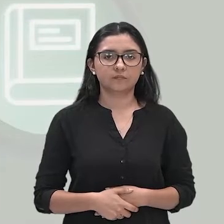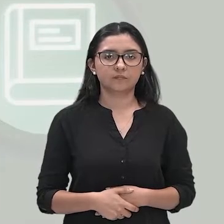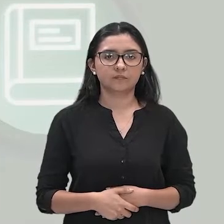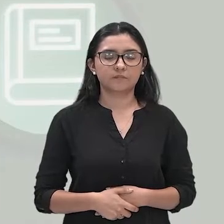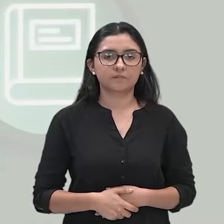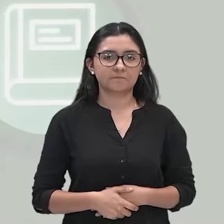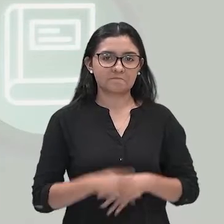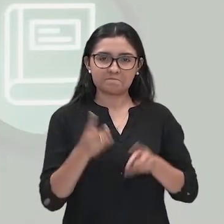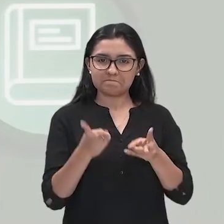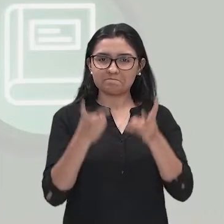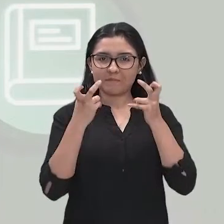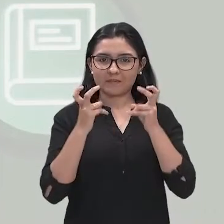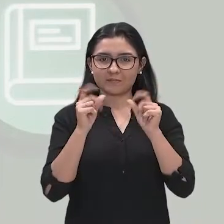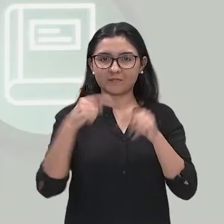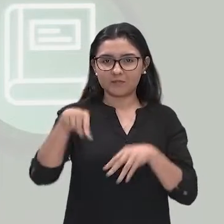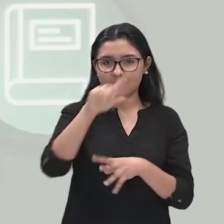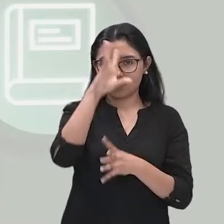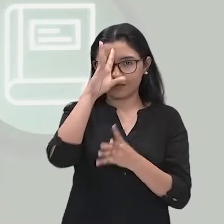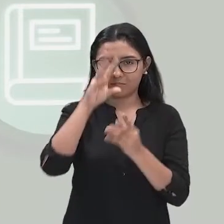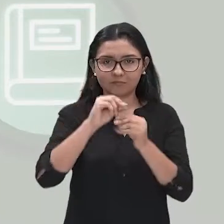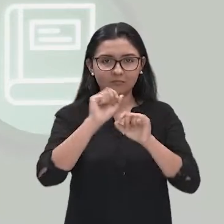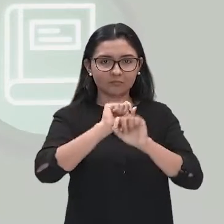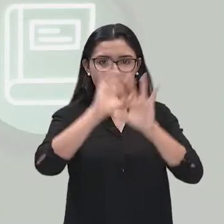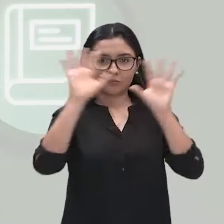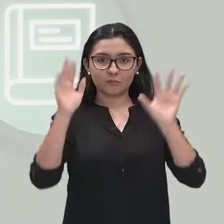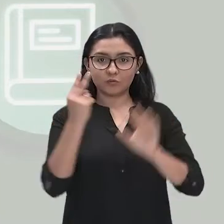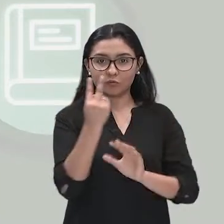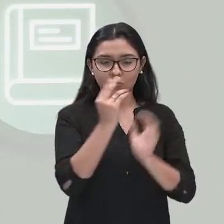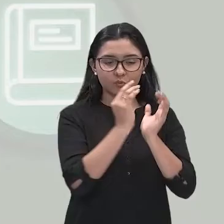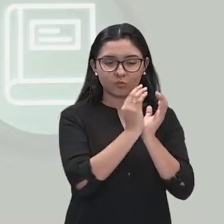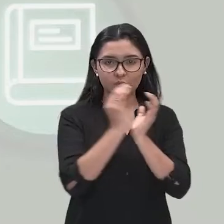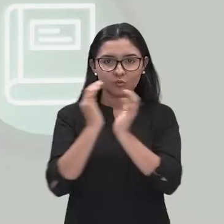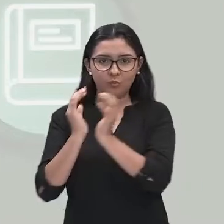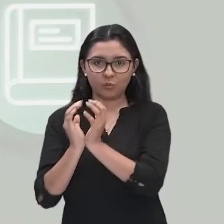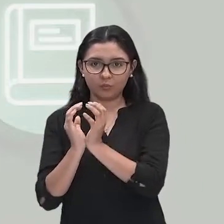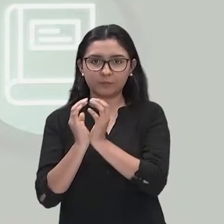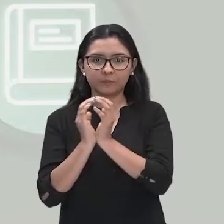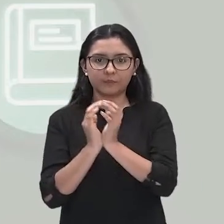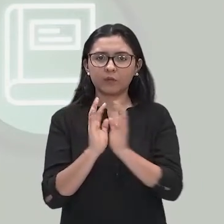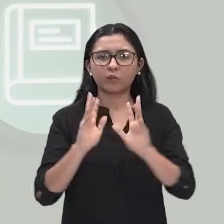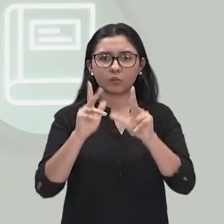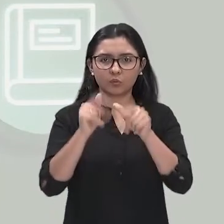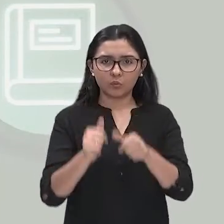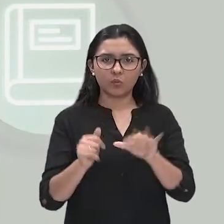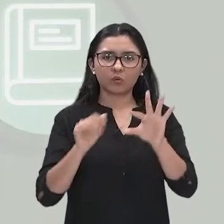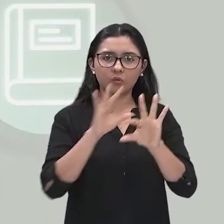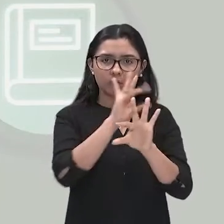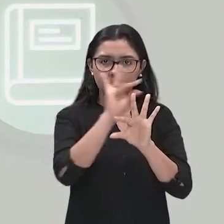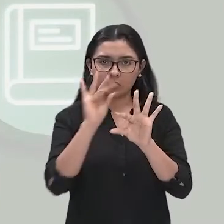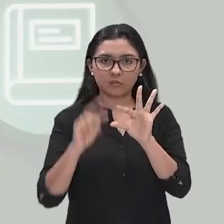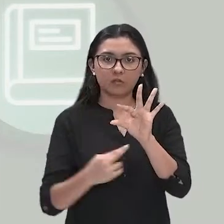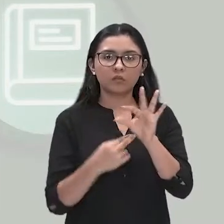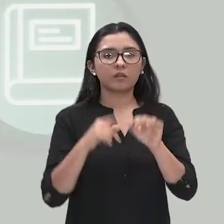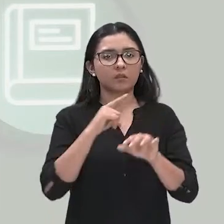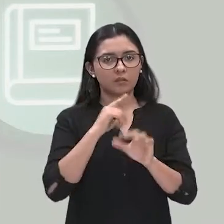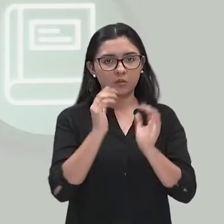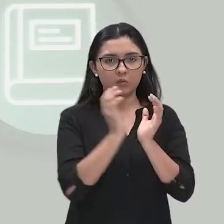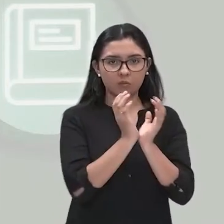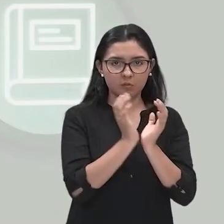Olha aí, né? Para entender melhor esses dois grupos funcionais, todo aminoácido possui esses dois grupos, né? O